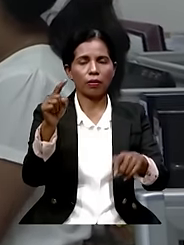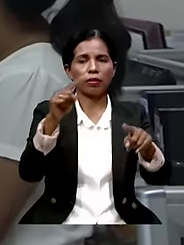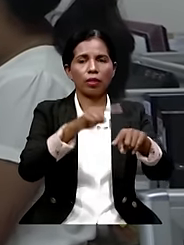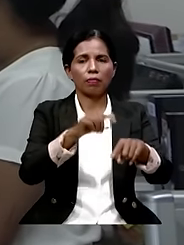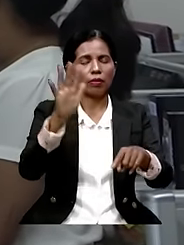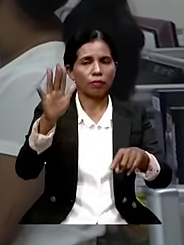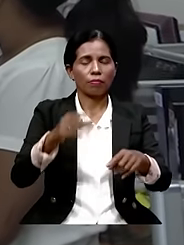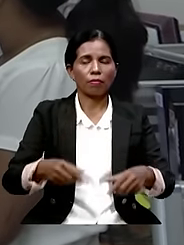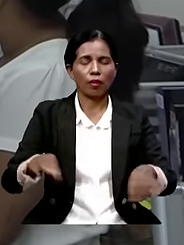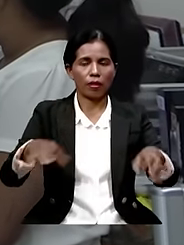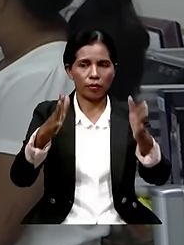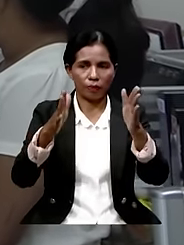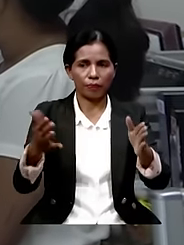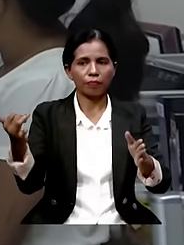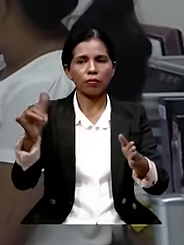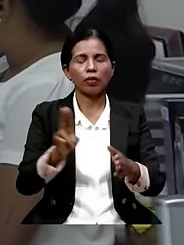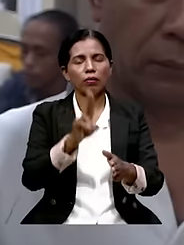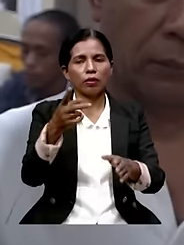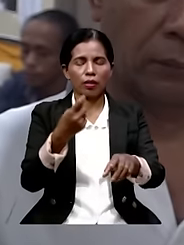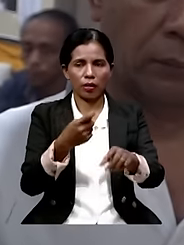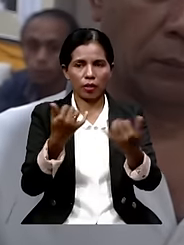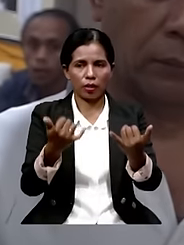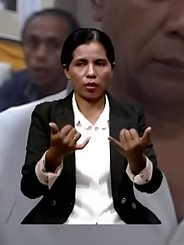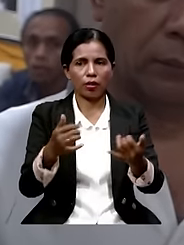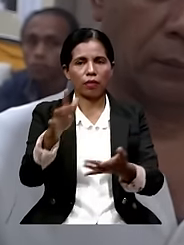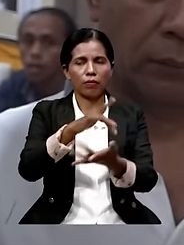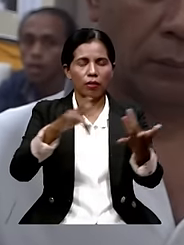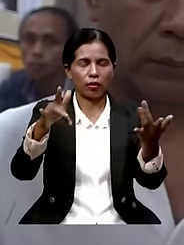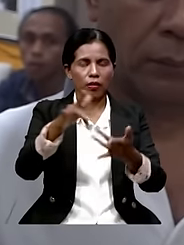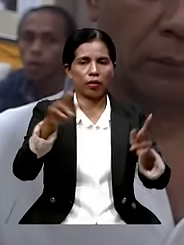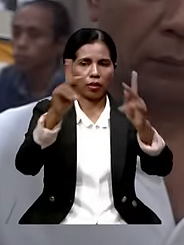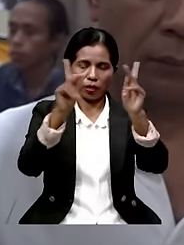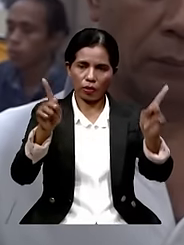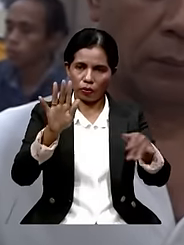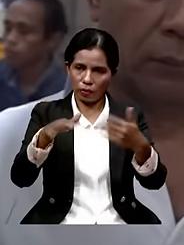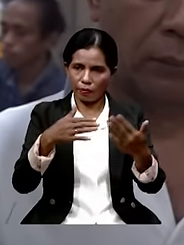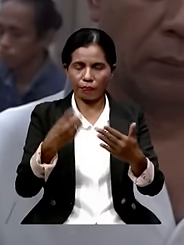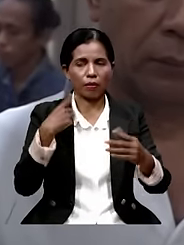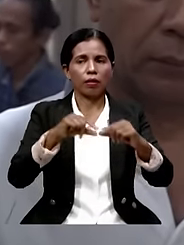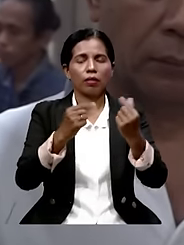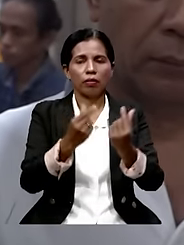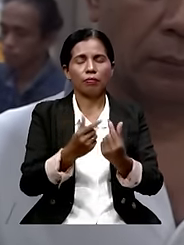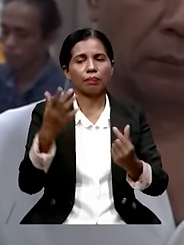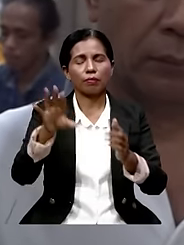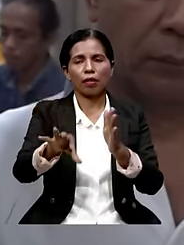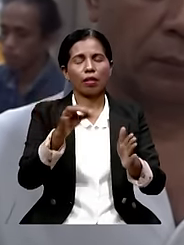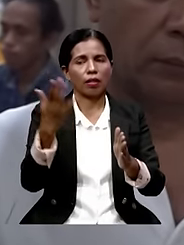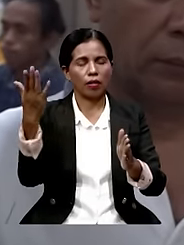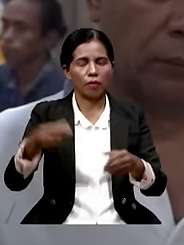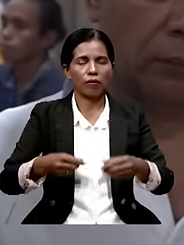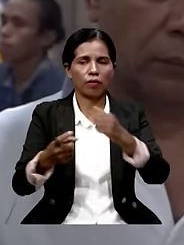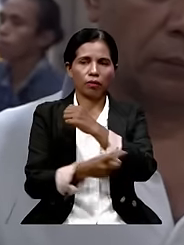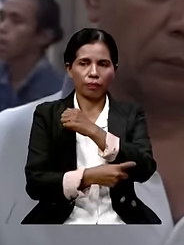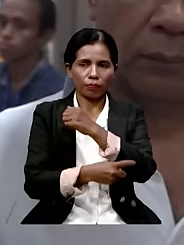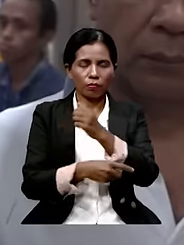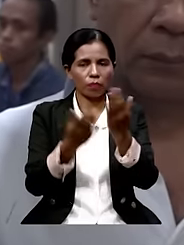bele orsira funcionario sira ne bele aproveita ira ne hori pa pasir helosa sira ne. Kuano ami equipa ira ne mak heta sira ne ba ami fo sansang ira